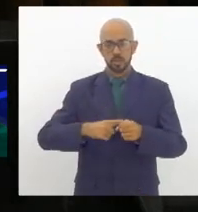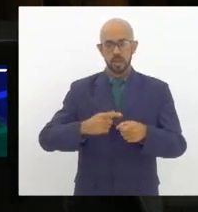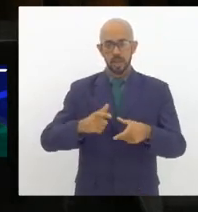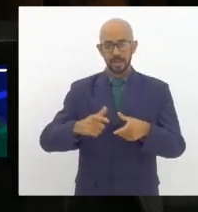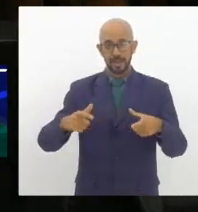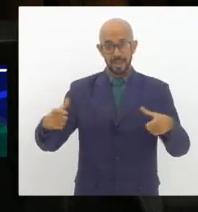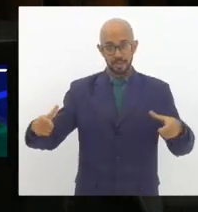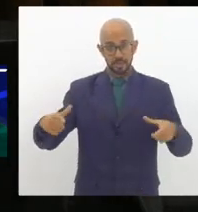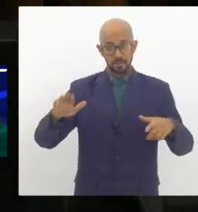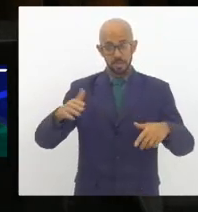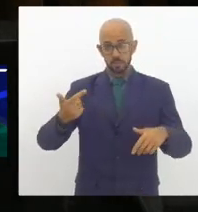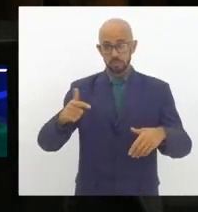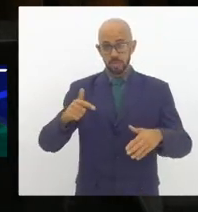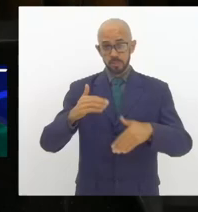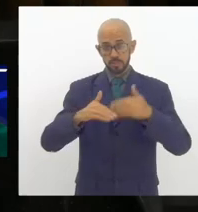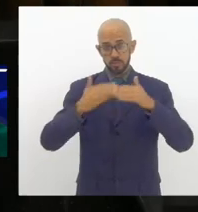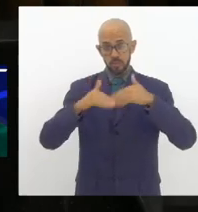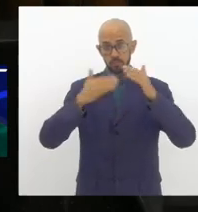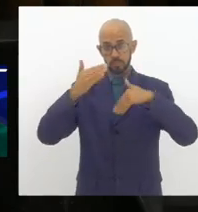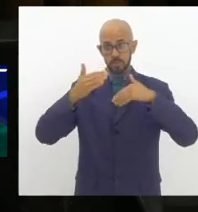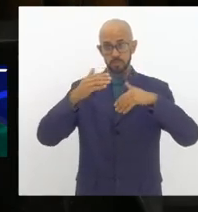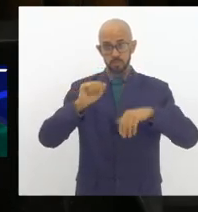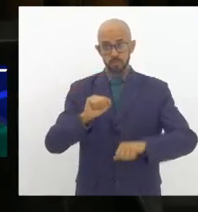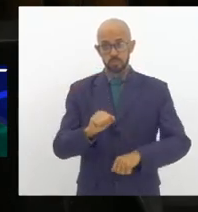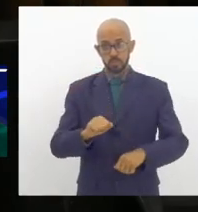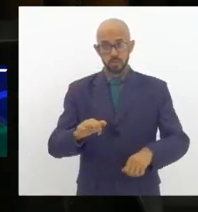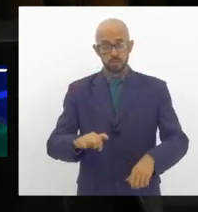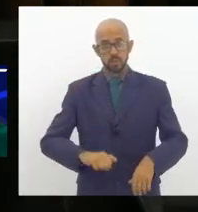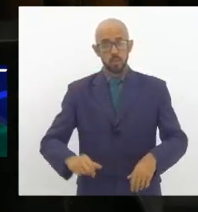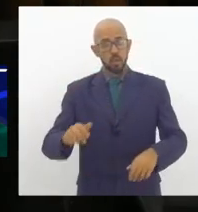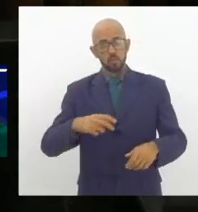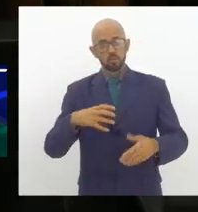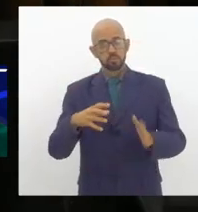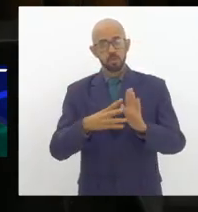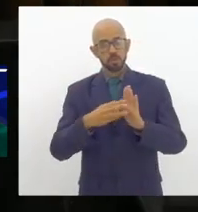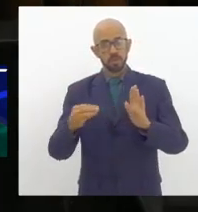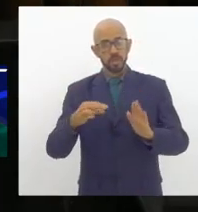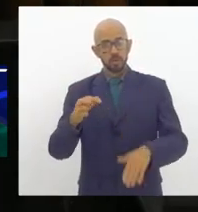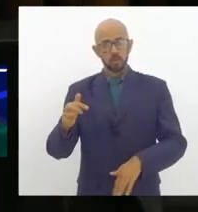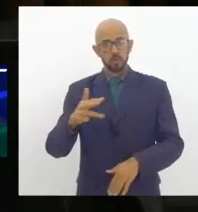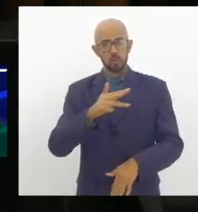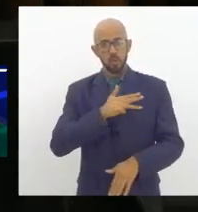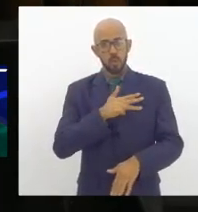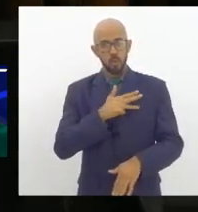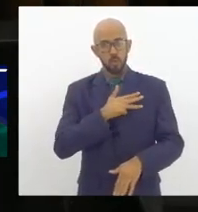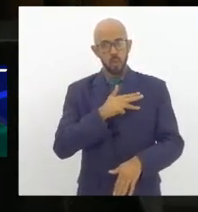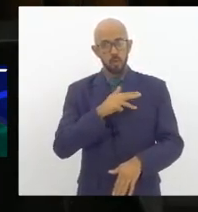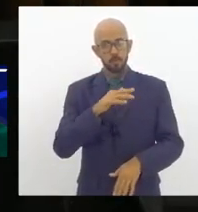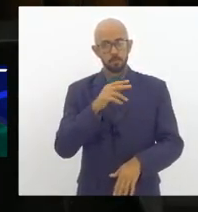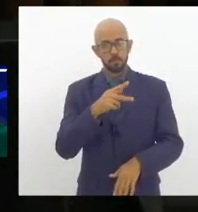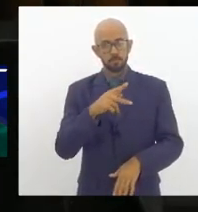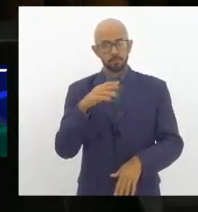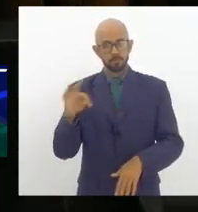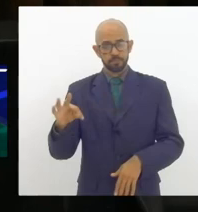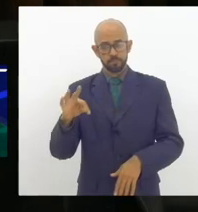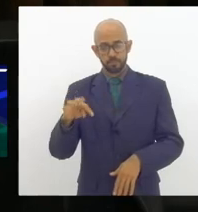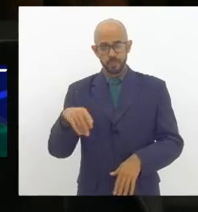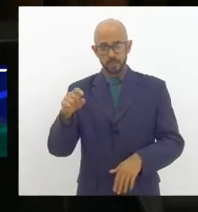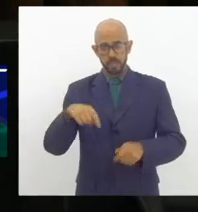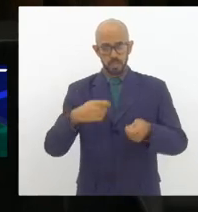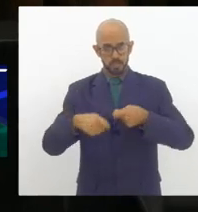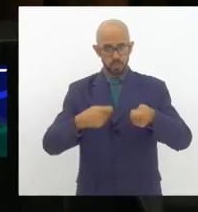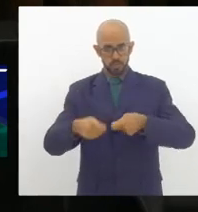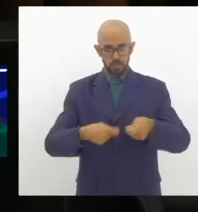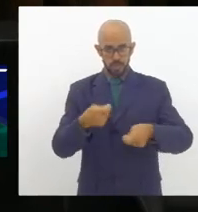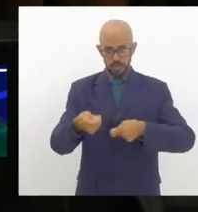cidade que vive do modelo lullo petista de governar transformando a cidade em cabide de emprego para